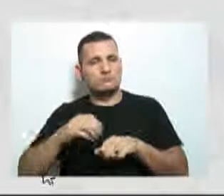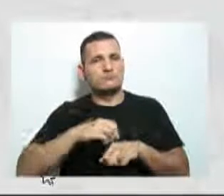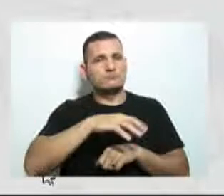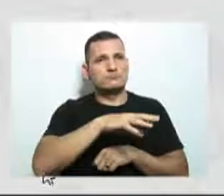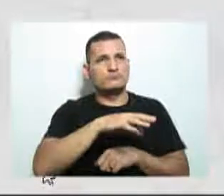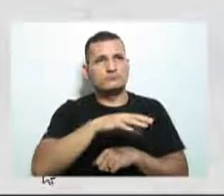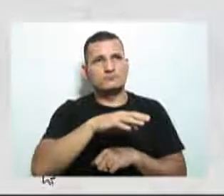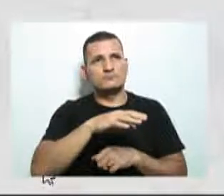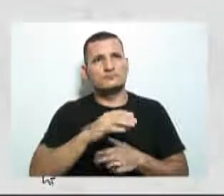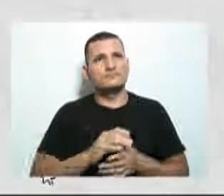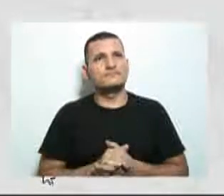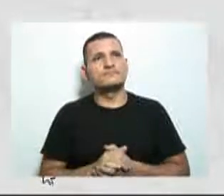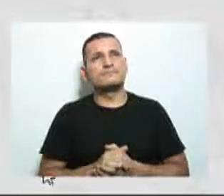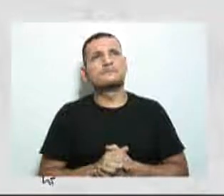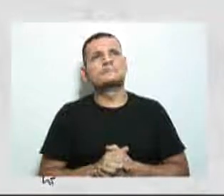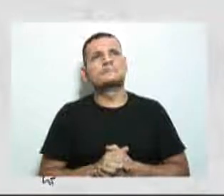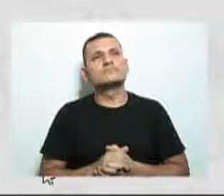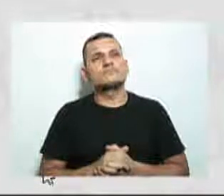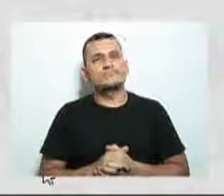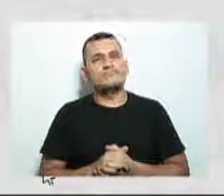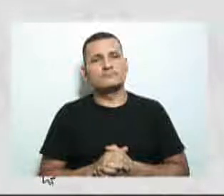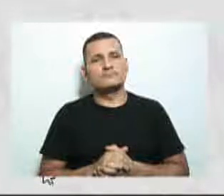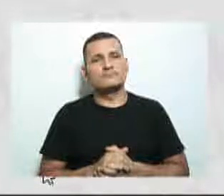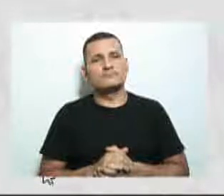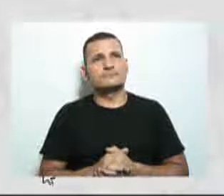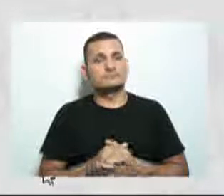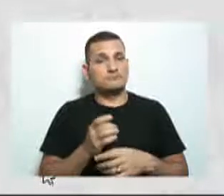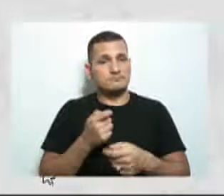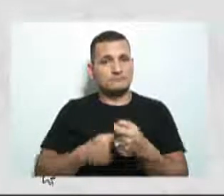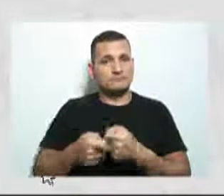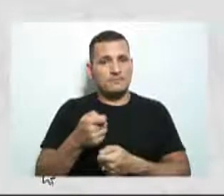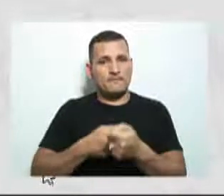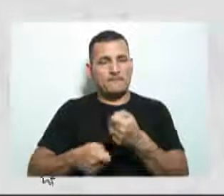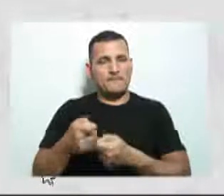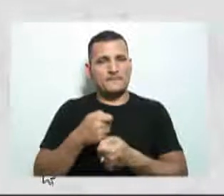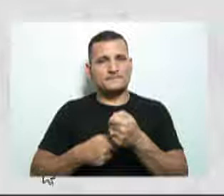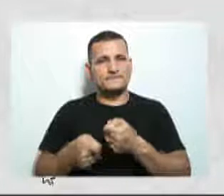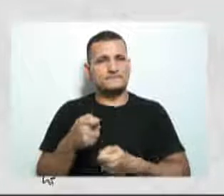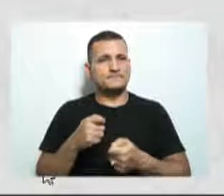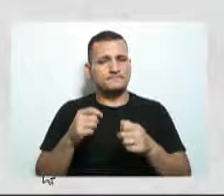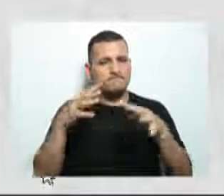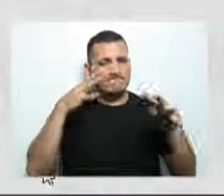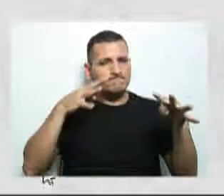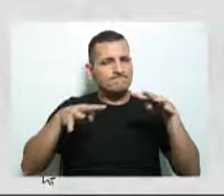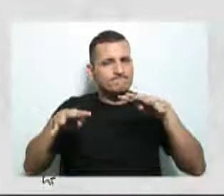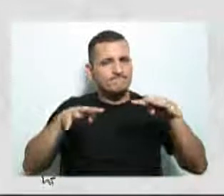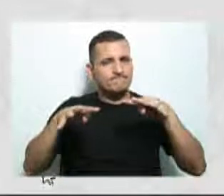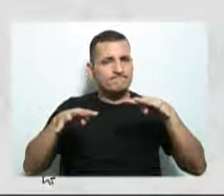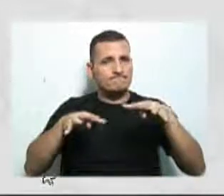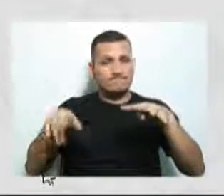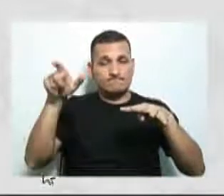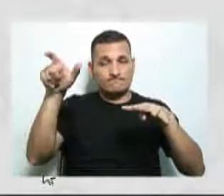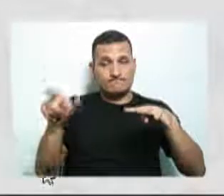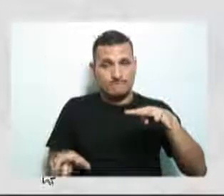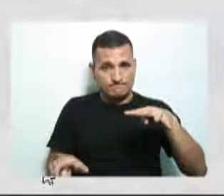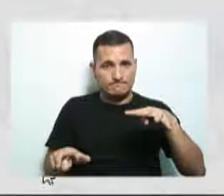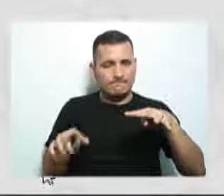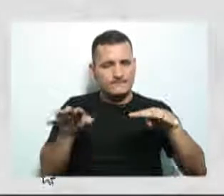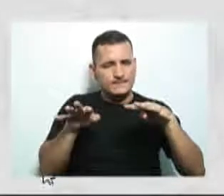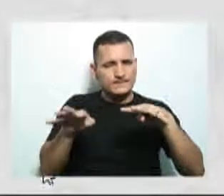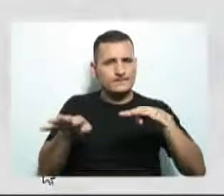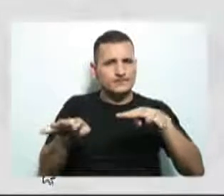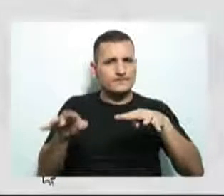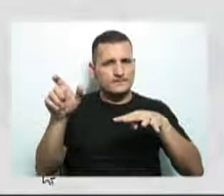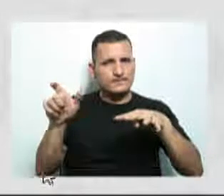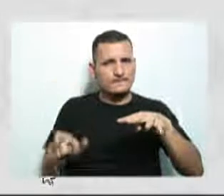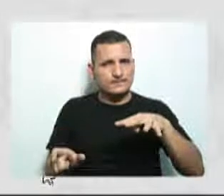né? Como foi recebida. Numa negociação, estar atento à outra parte